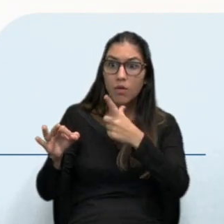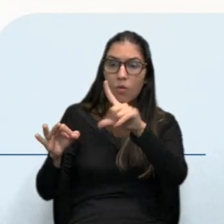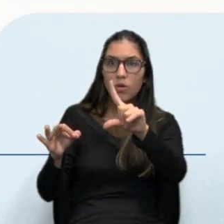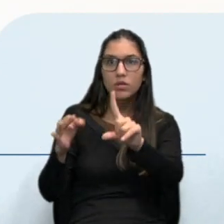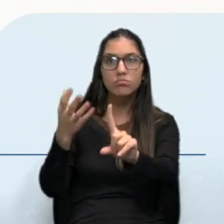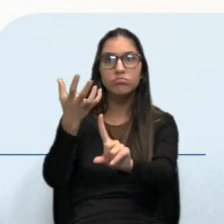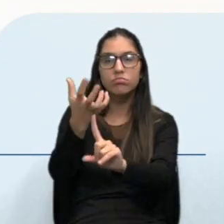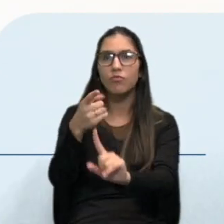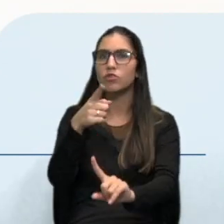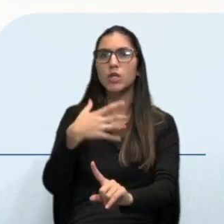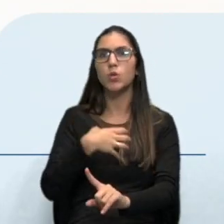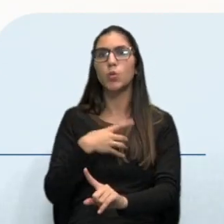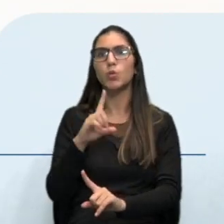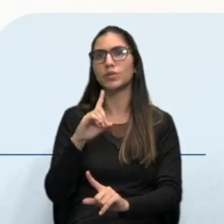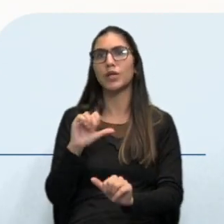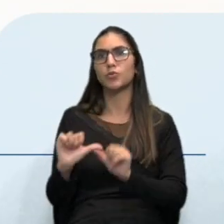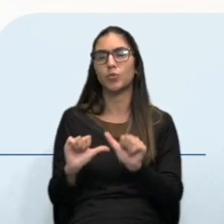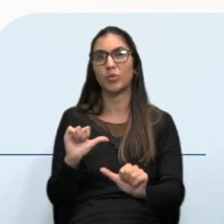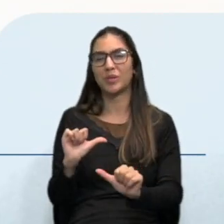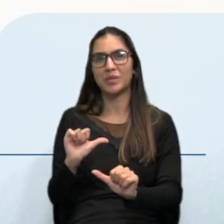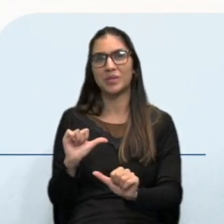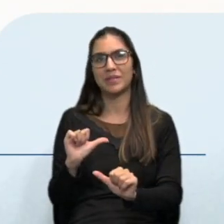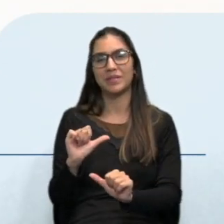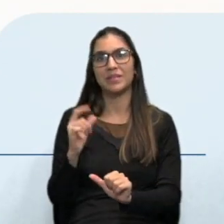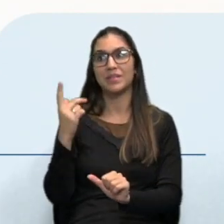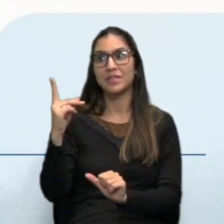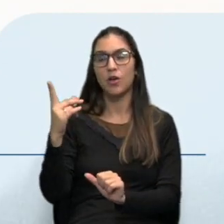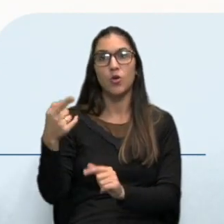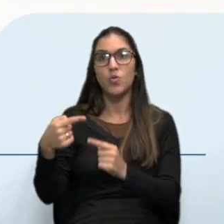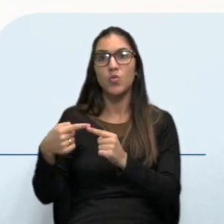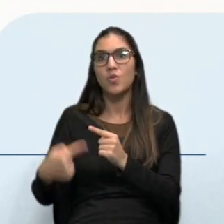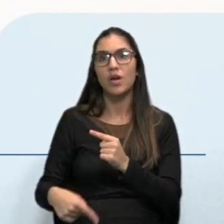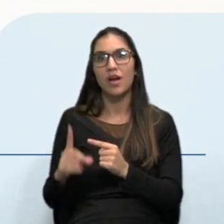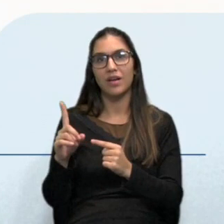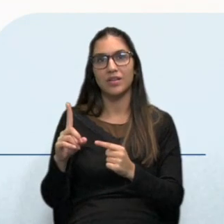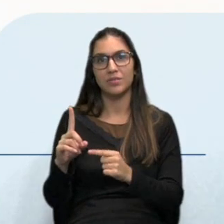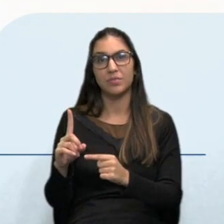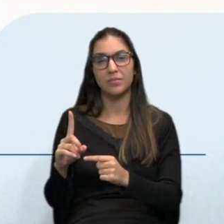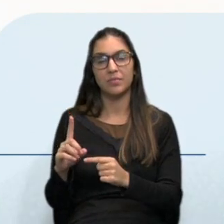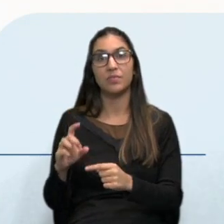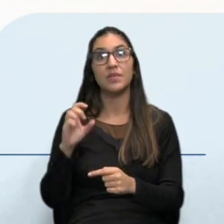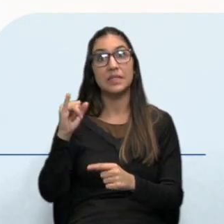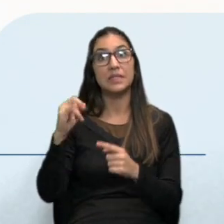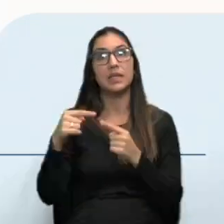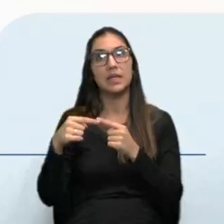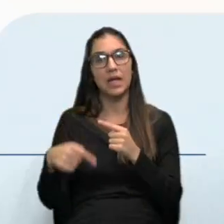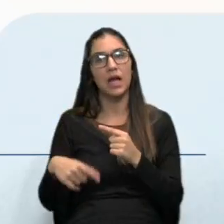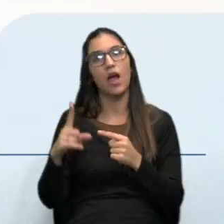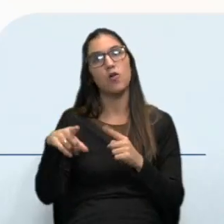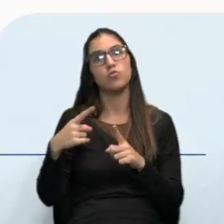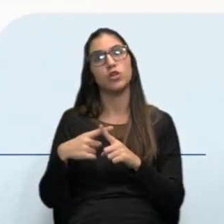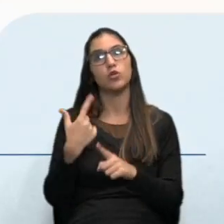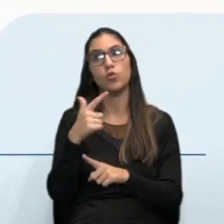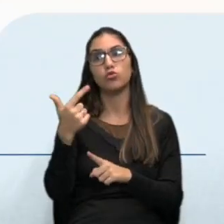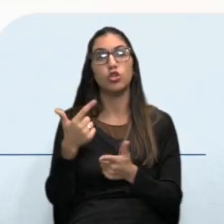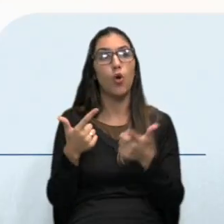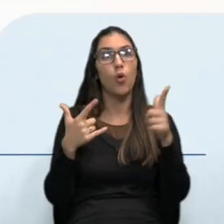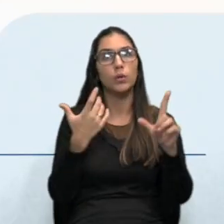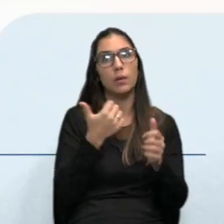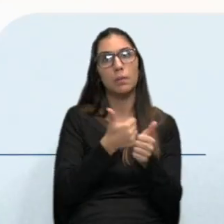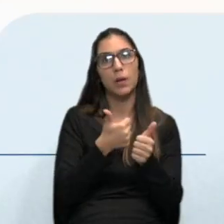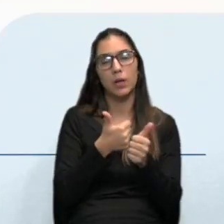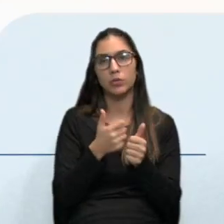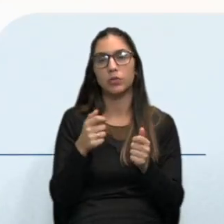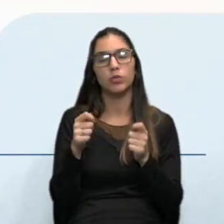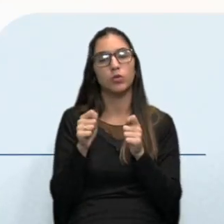não sente o sinal trocando de uma estação radiobase para outra. A sua chamada não cai na metade. Se ela cai é porque não tinha nenhuma outra estação radiobase